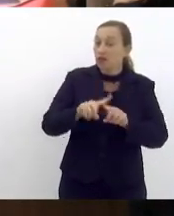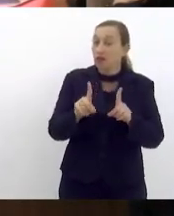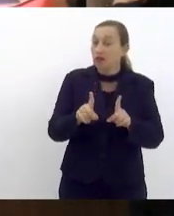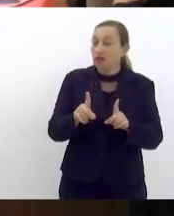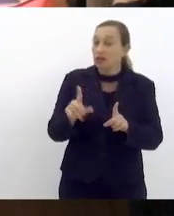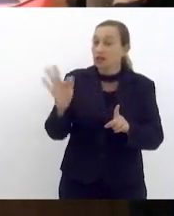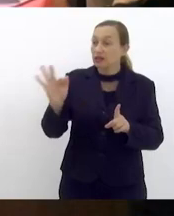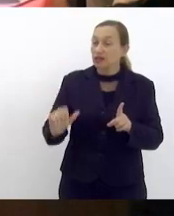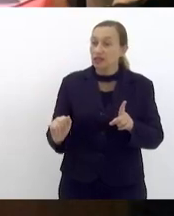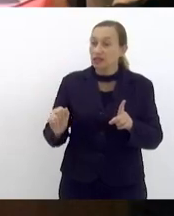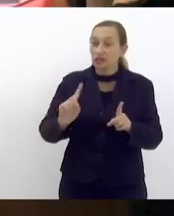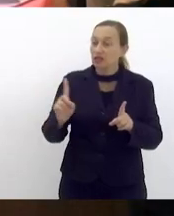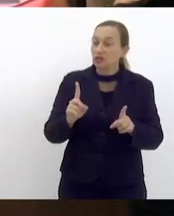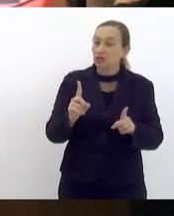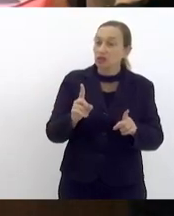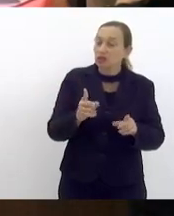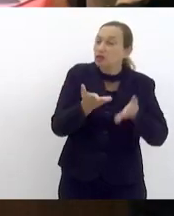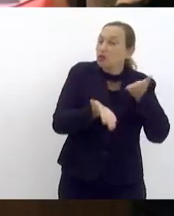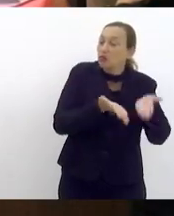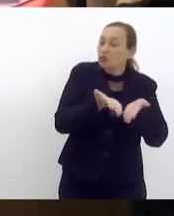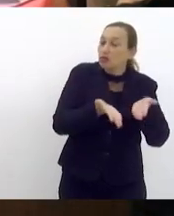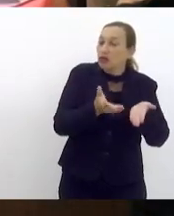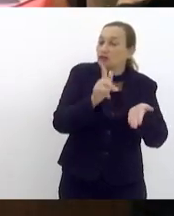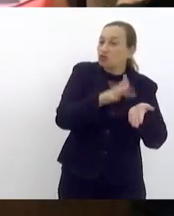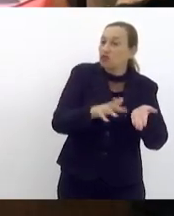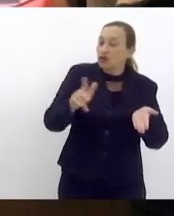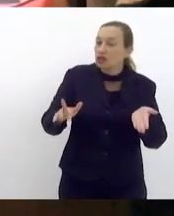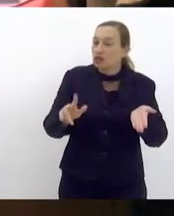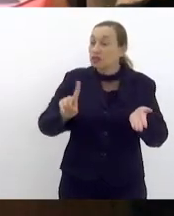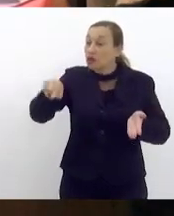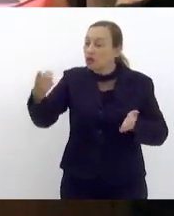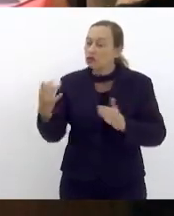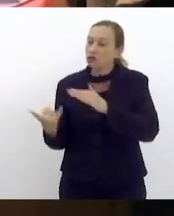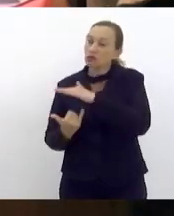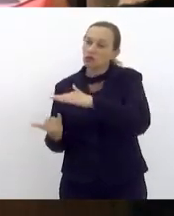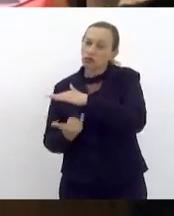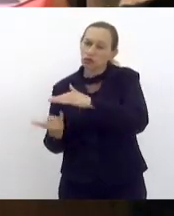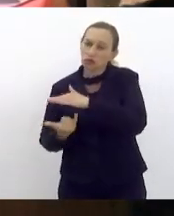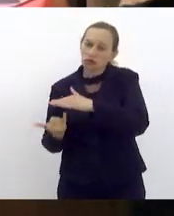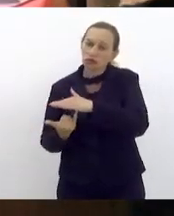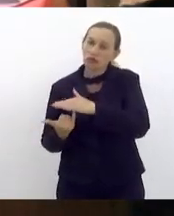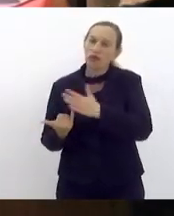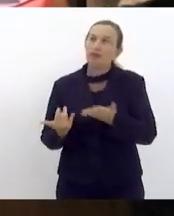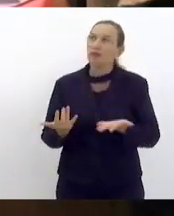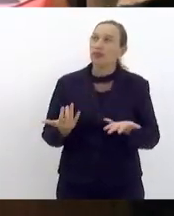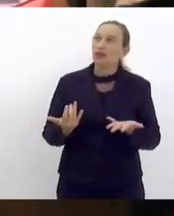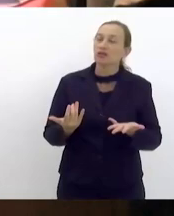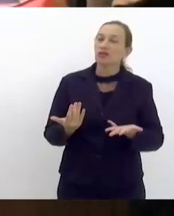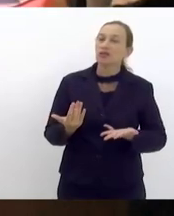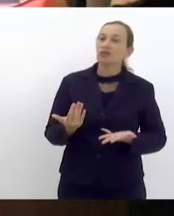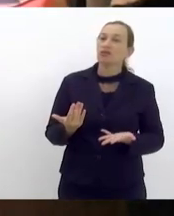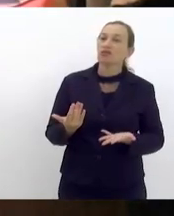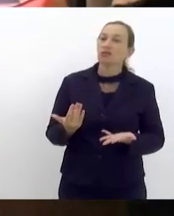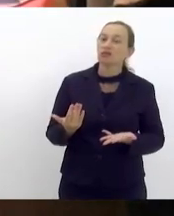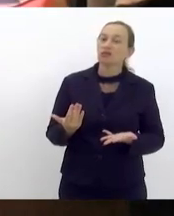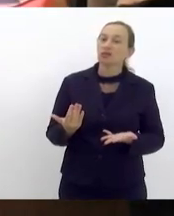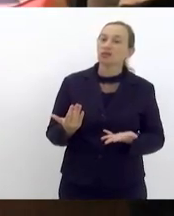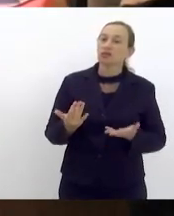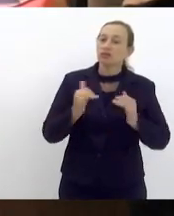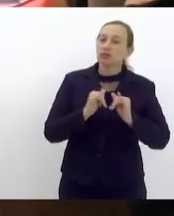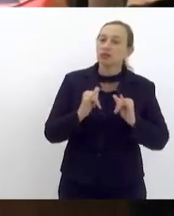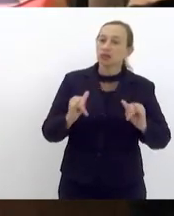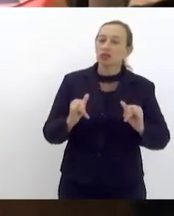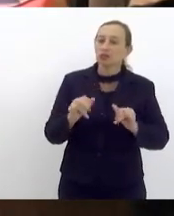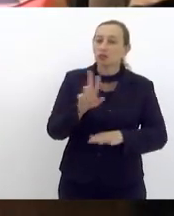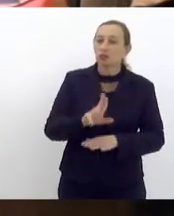não dava o tratamento tributário diferenciado para que elas instituições que foram eh sujeitas a declaração de